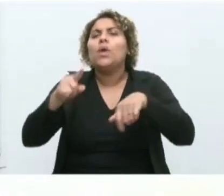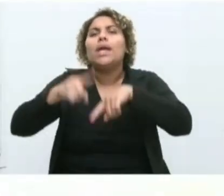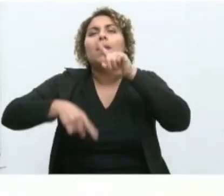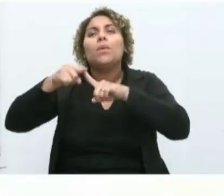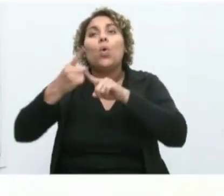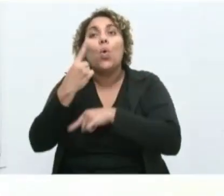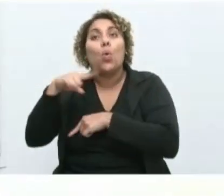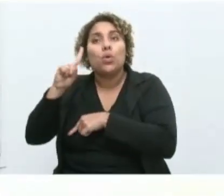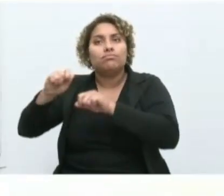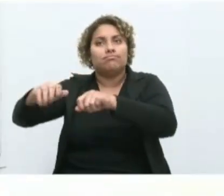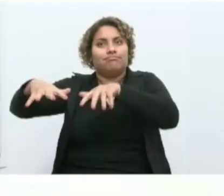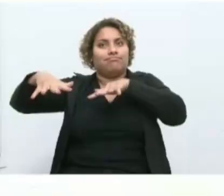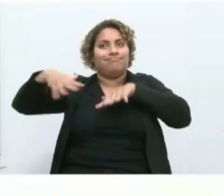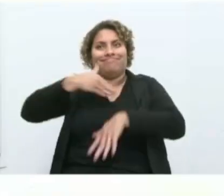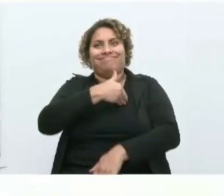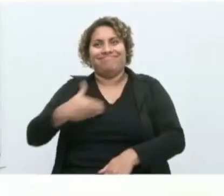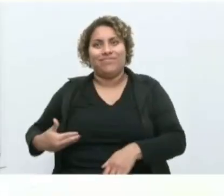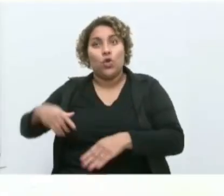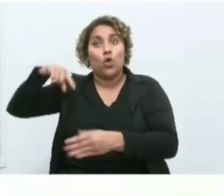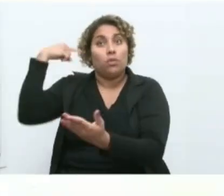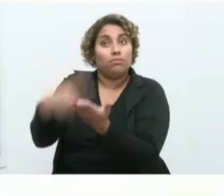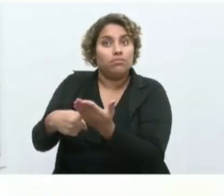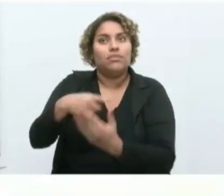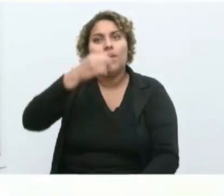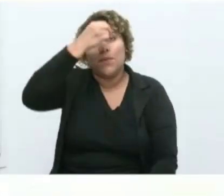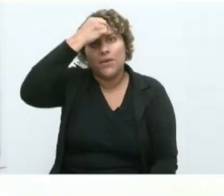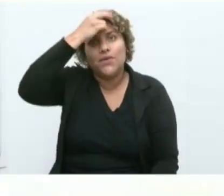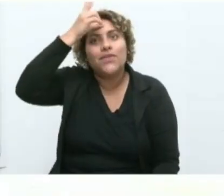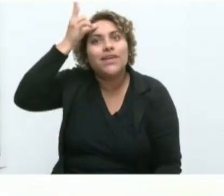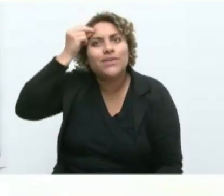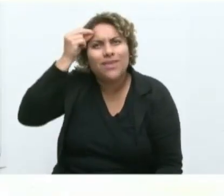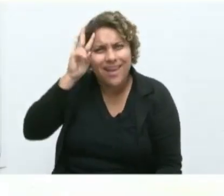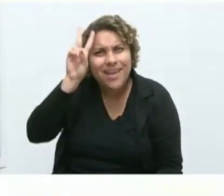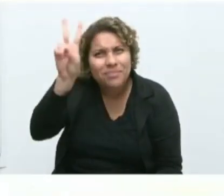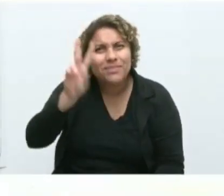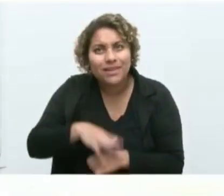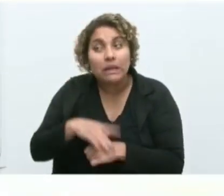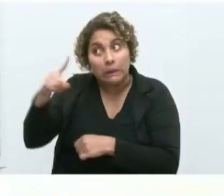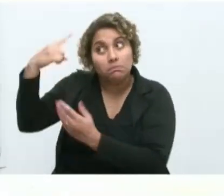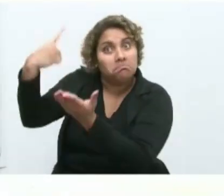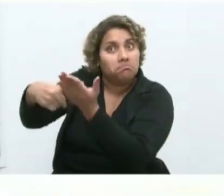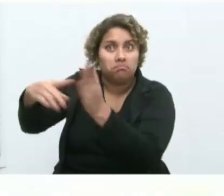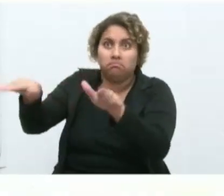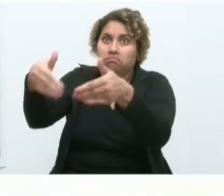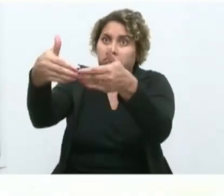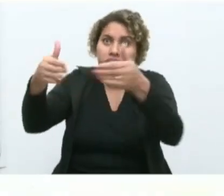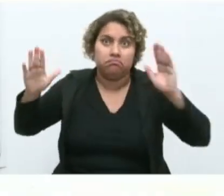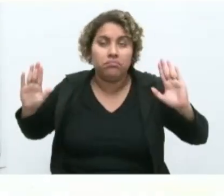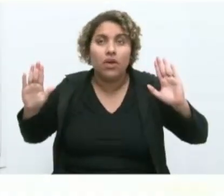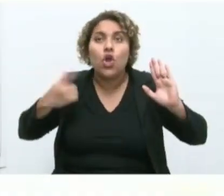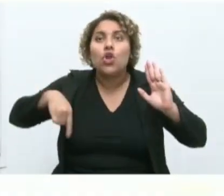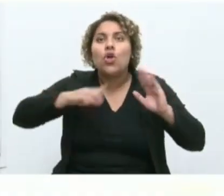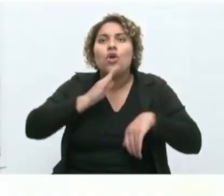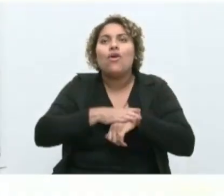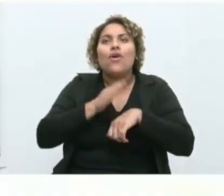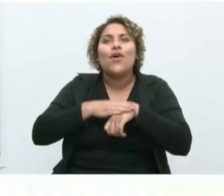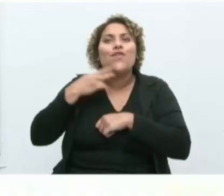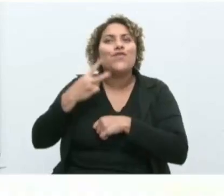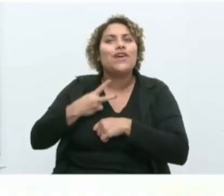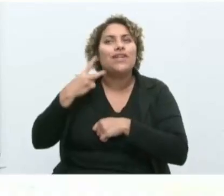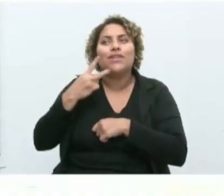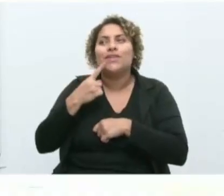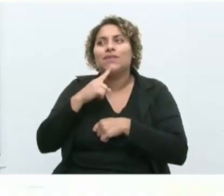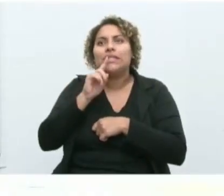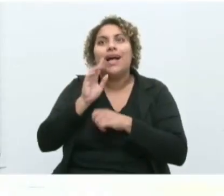última audiência pública, compromisso do prefeito aqui em audiência, tá? Não tem uma vez que nós, vereadores, a gente não se reúne que a gente não